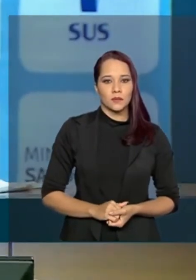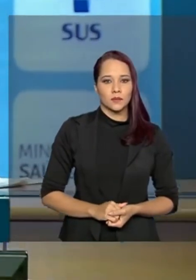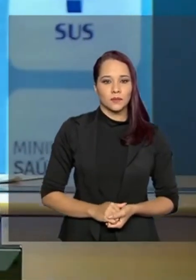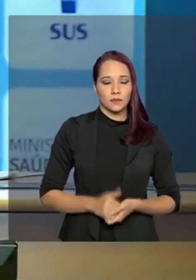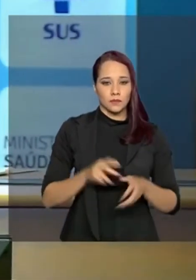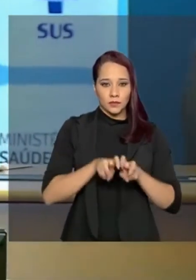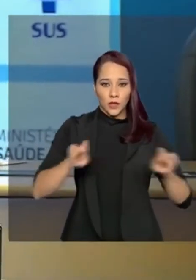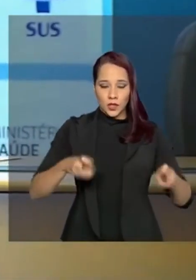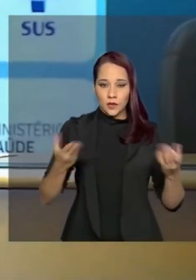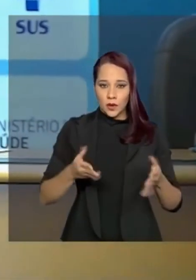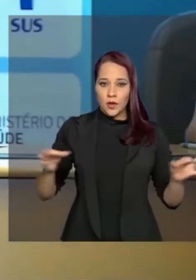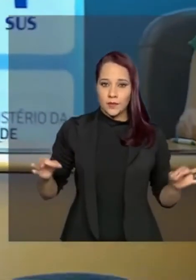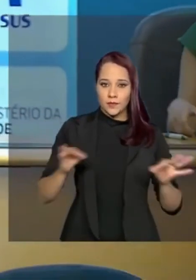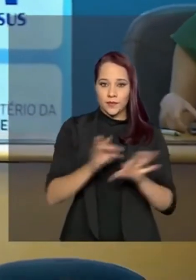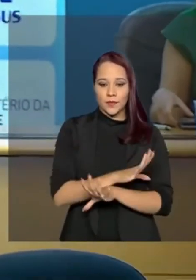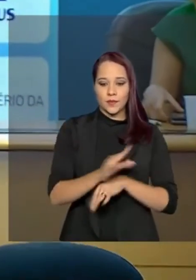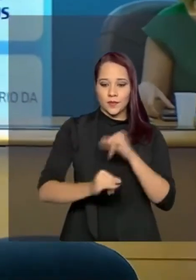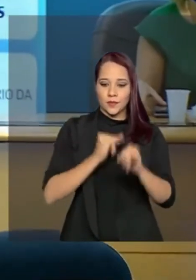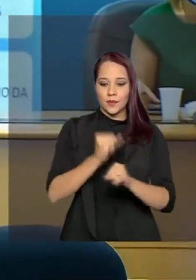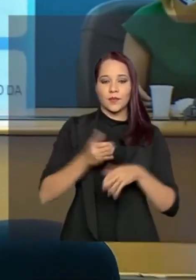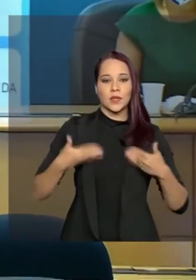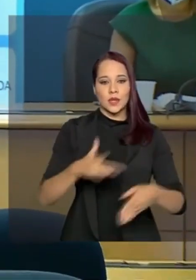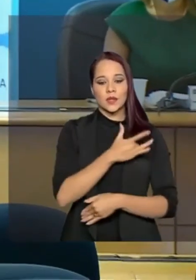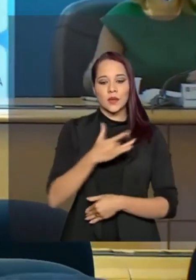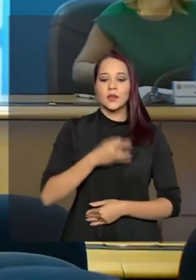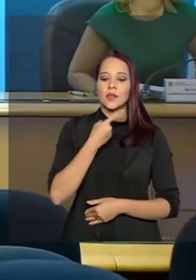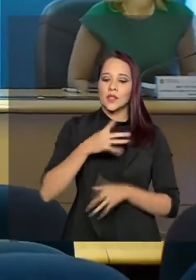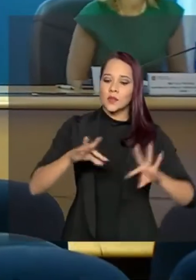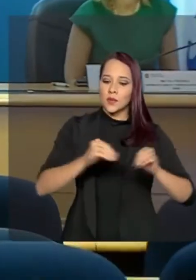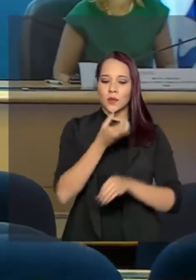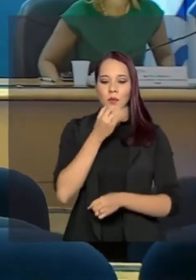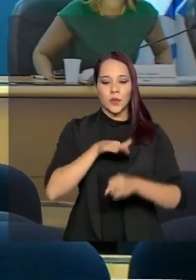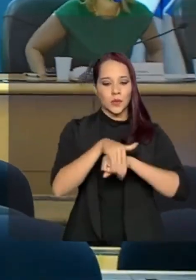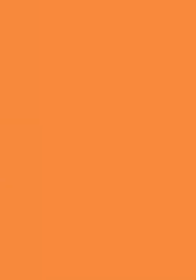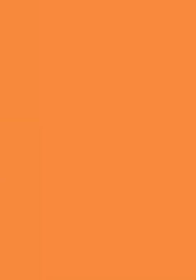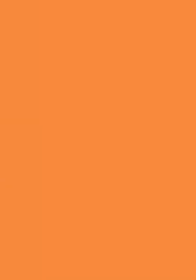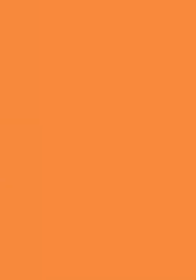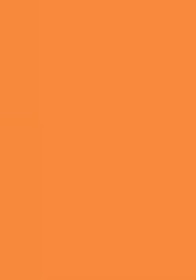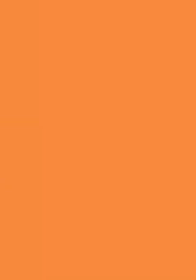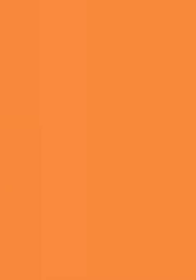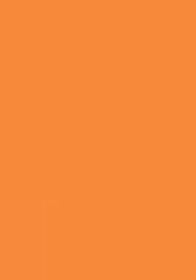Está terminada a coletiva de imprensa online do Ministério da Saúde. Desejamos a todos uma boa noite.